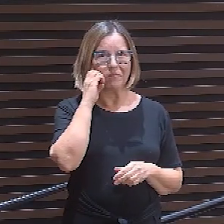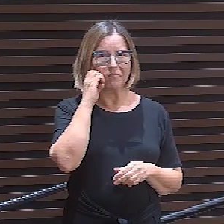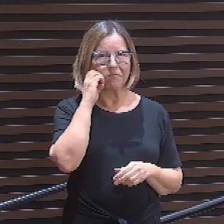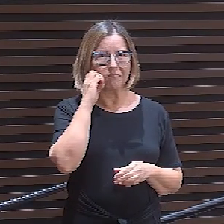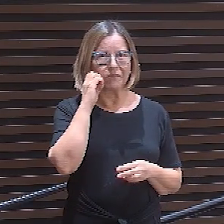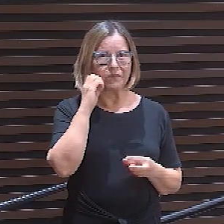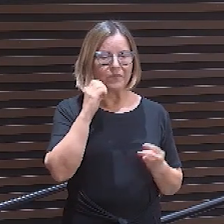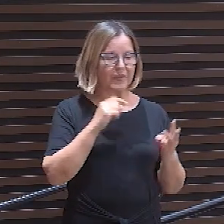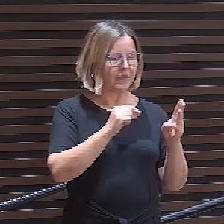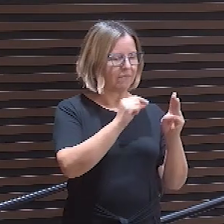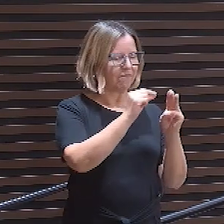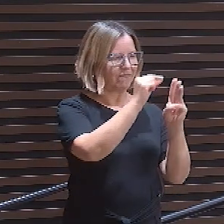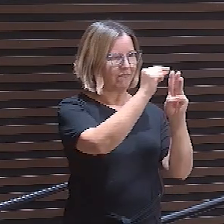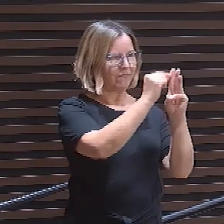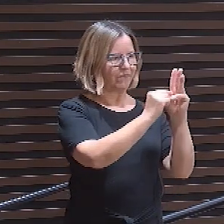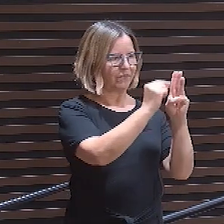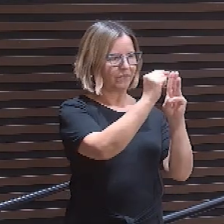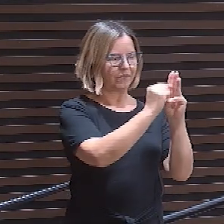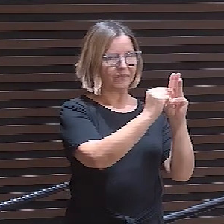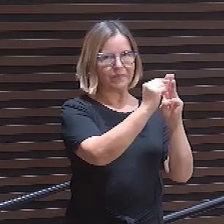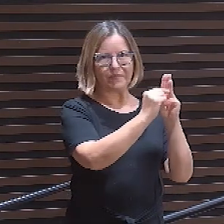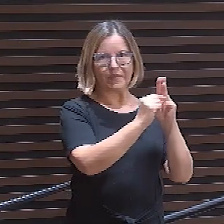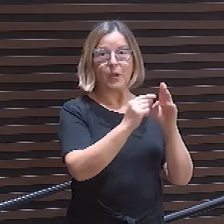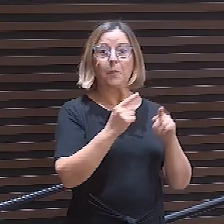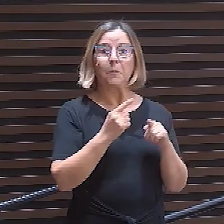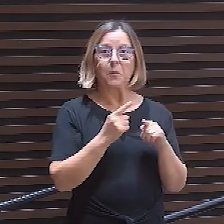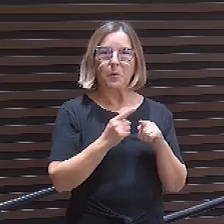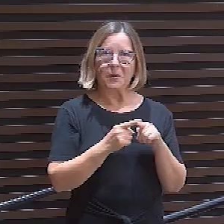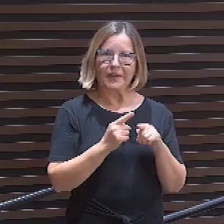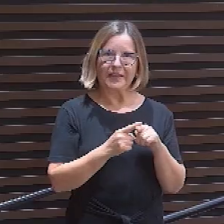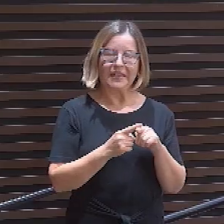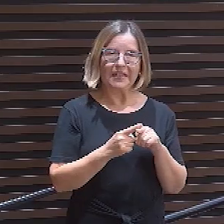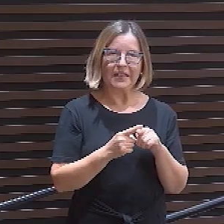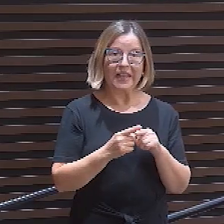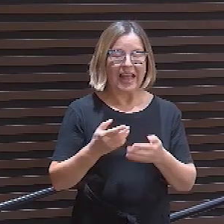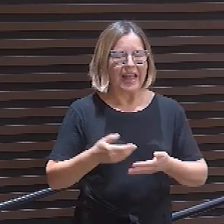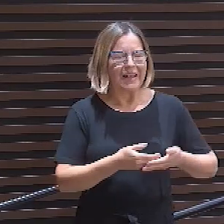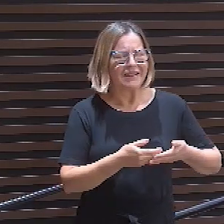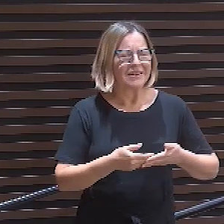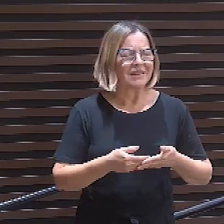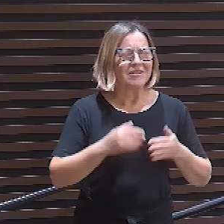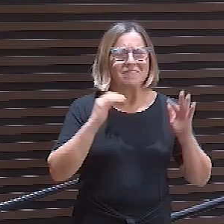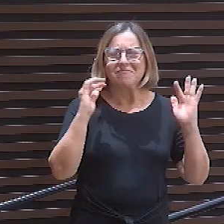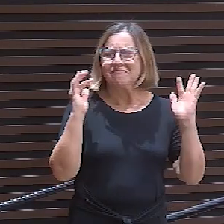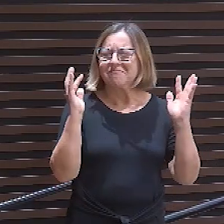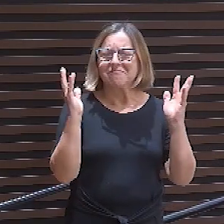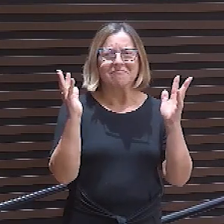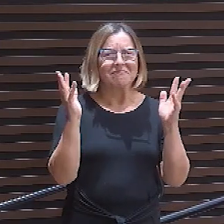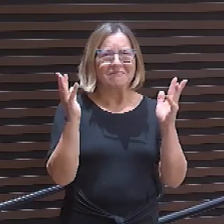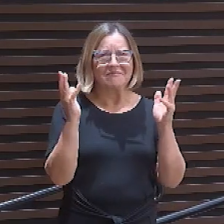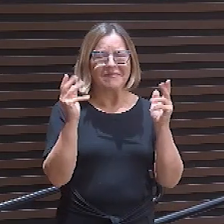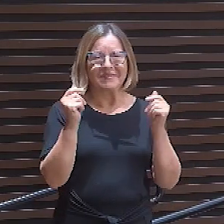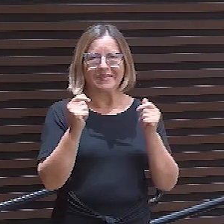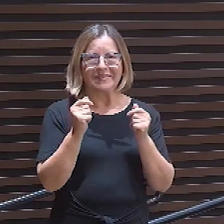3 meses, porque viram que a criança era formosa.